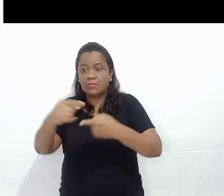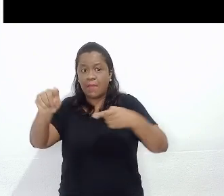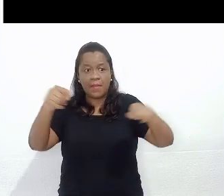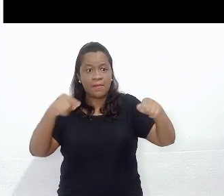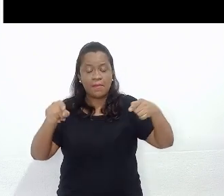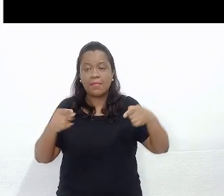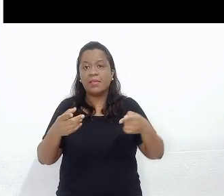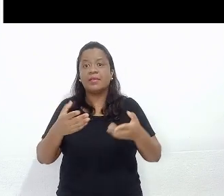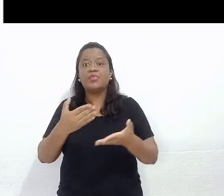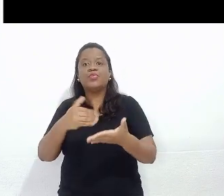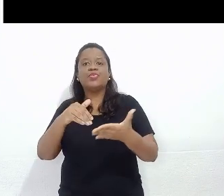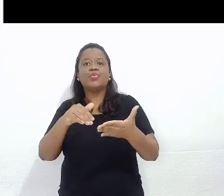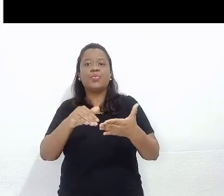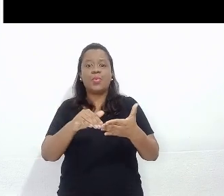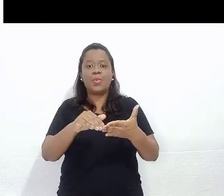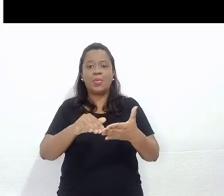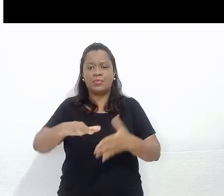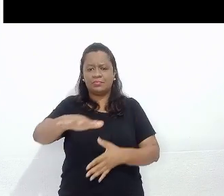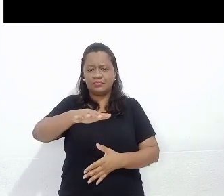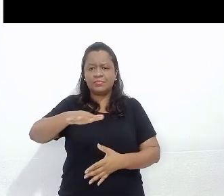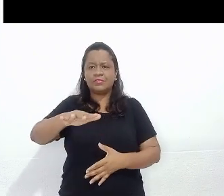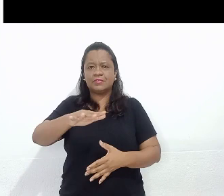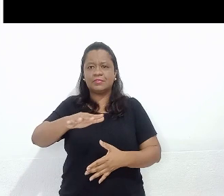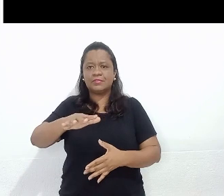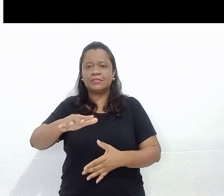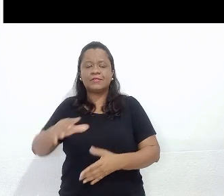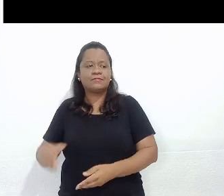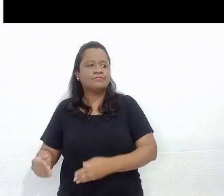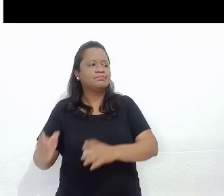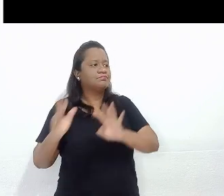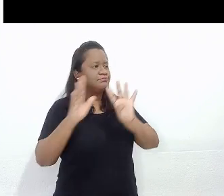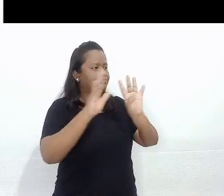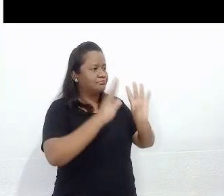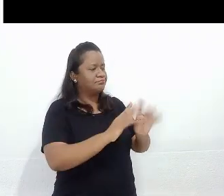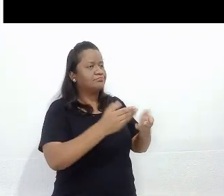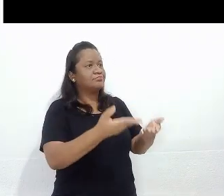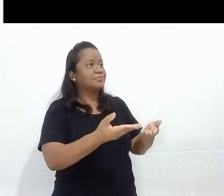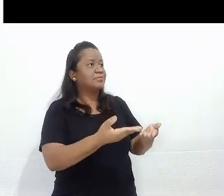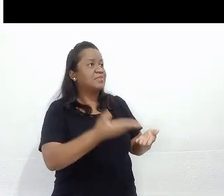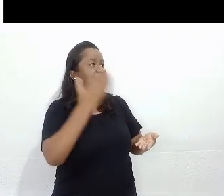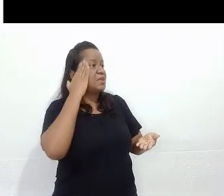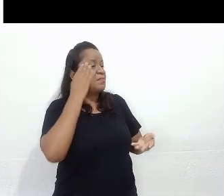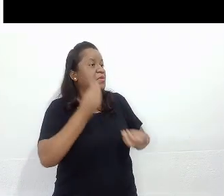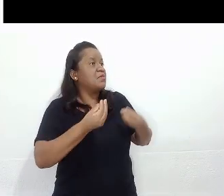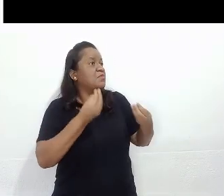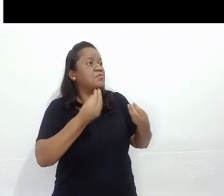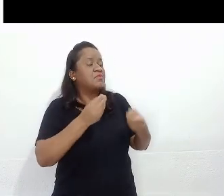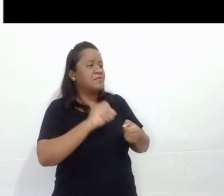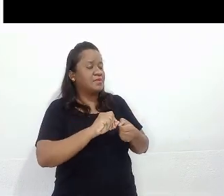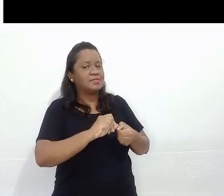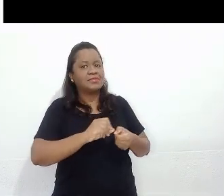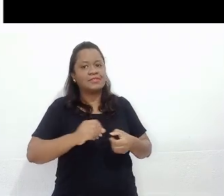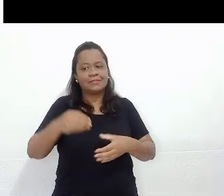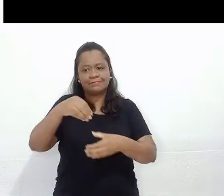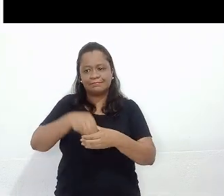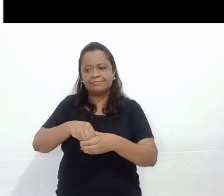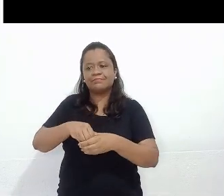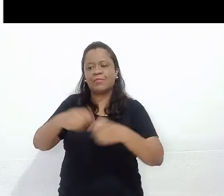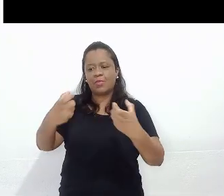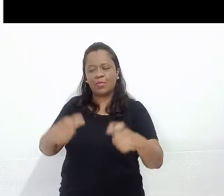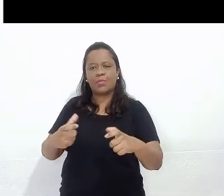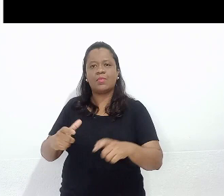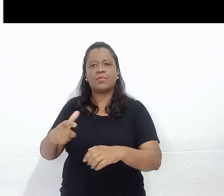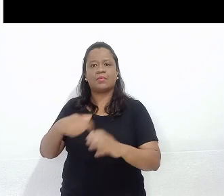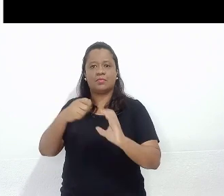ele, e ele vai ter que dizer exatamente o que cada um vai ter que fazer ali no set de filmagem. Então, por